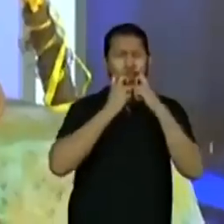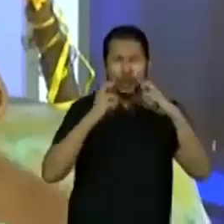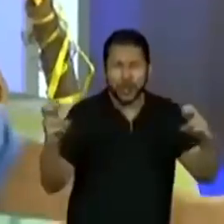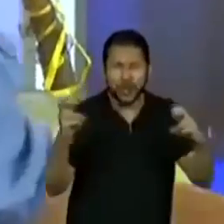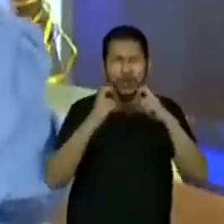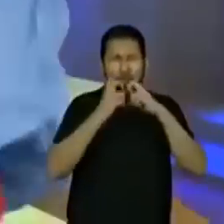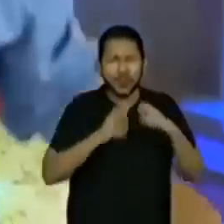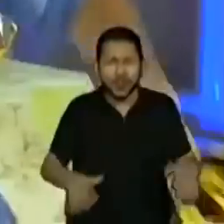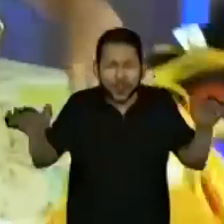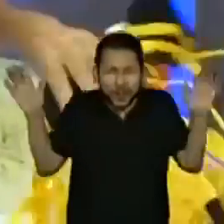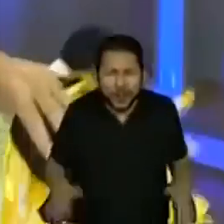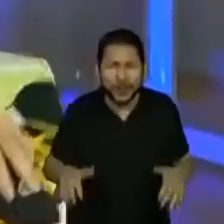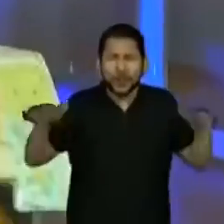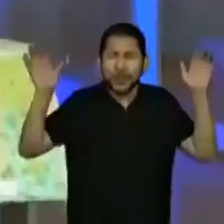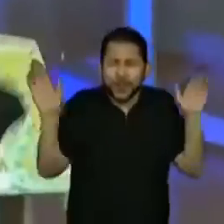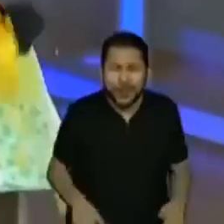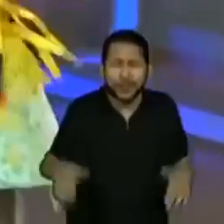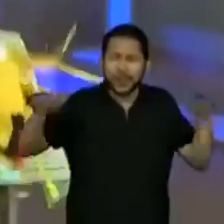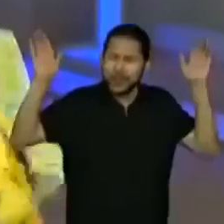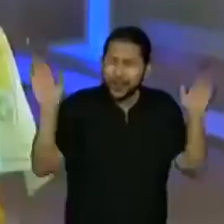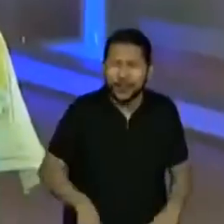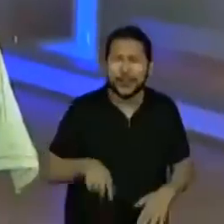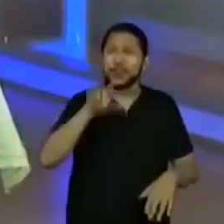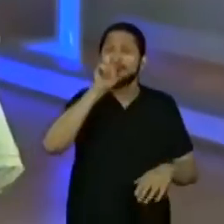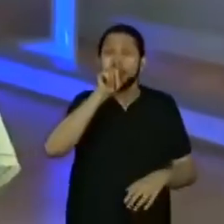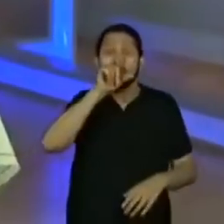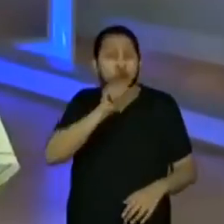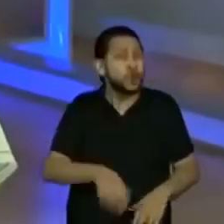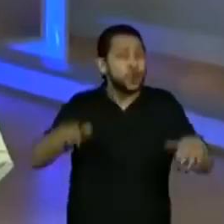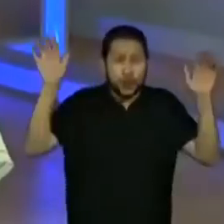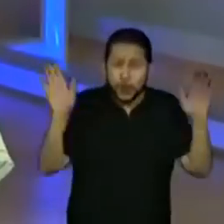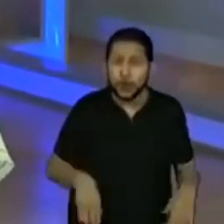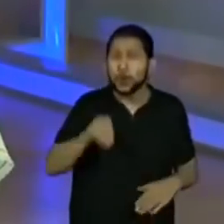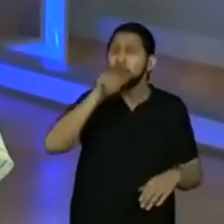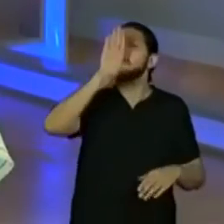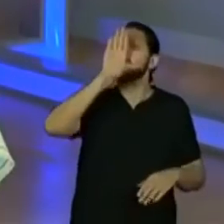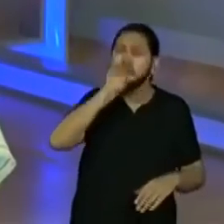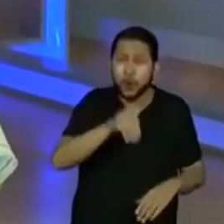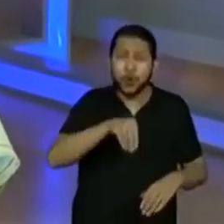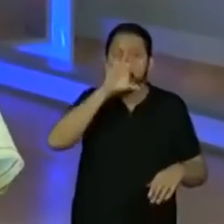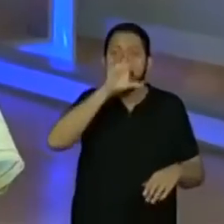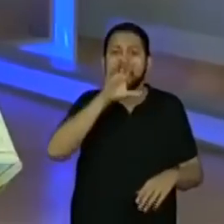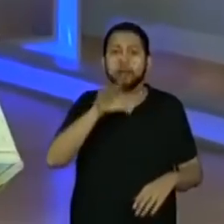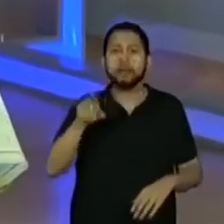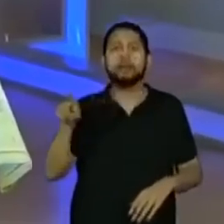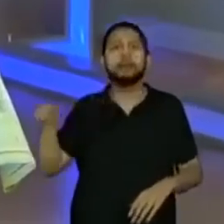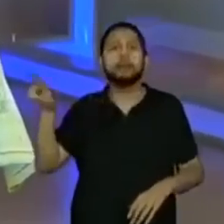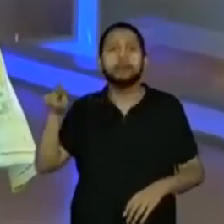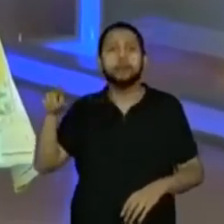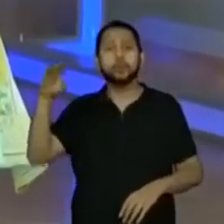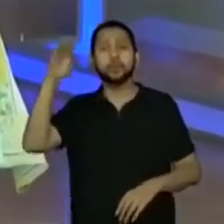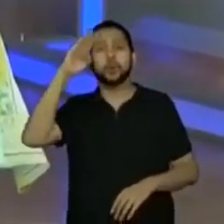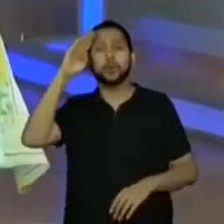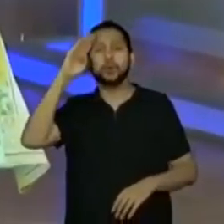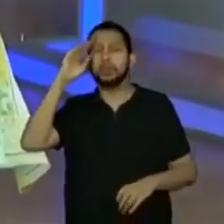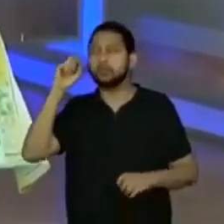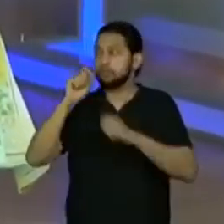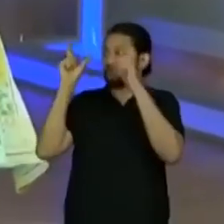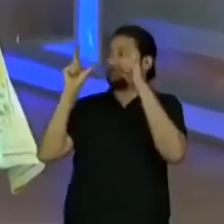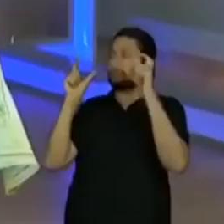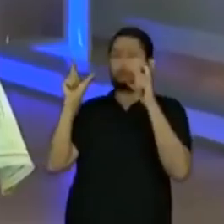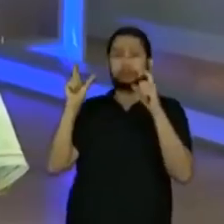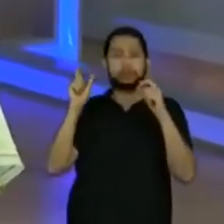carau, carau, carau, carau, começou a gritar. Os soldados todos